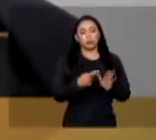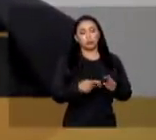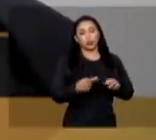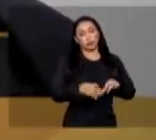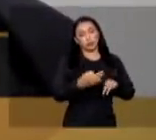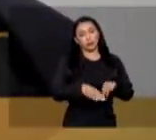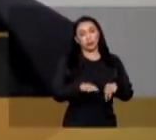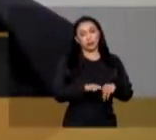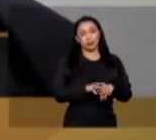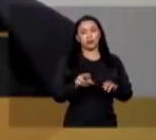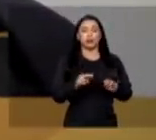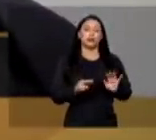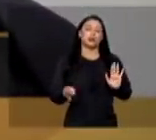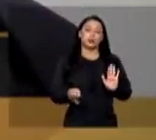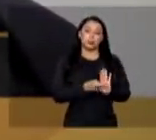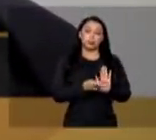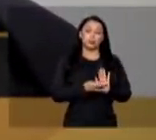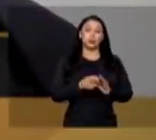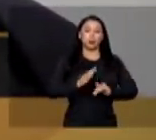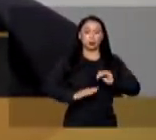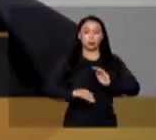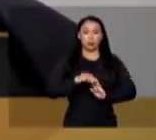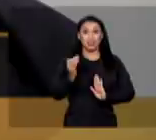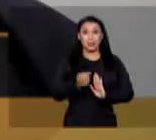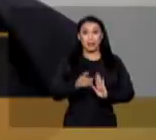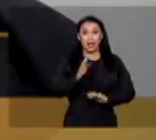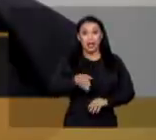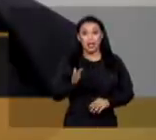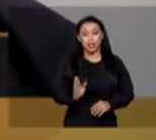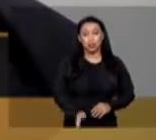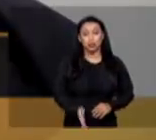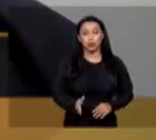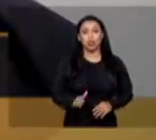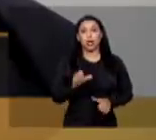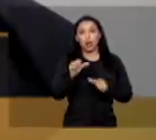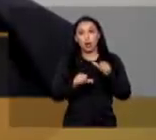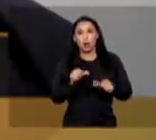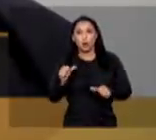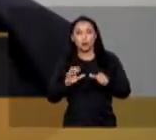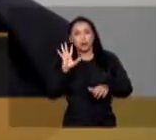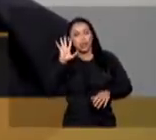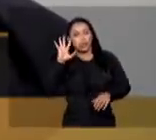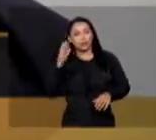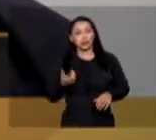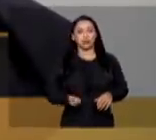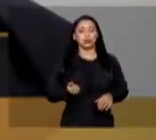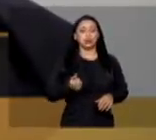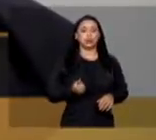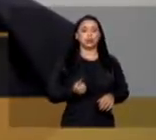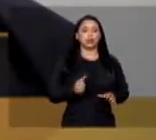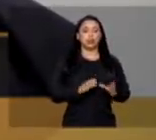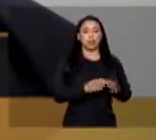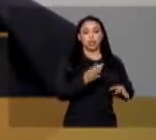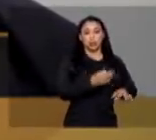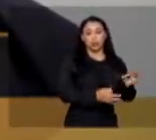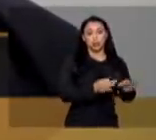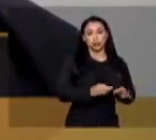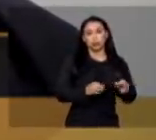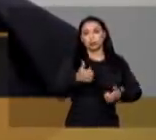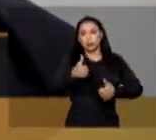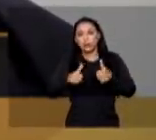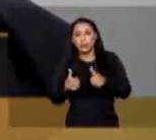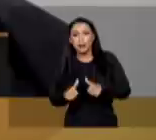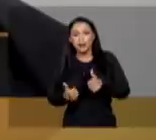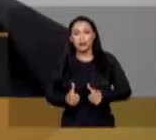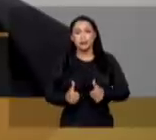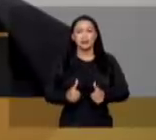1A do regimento interno. Tem competência para anular e revogar ou modificar decisões das turmas ou do próprio pleno em sede de revisão criminal ou de